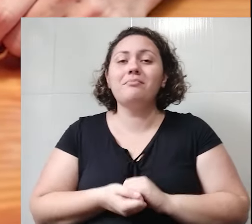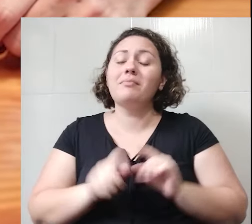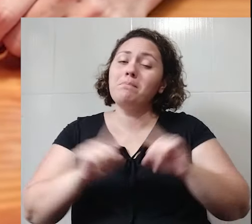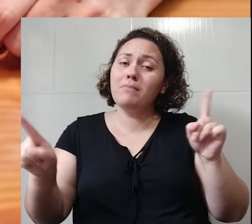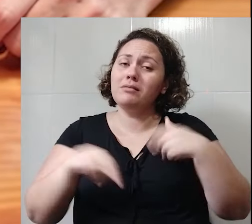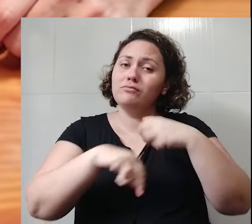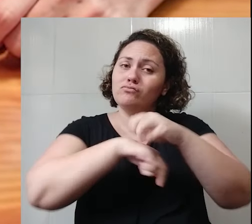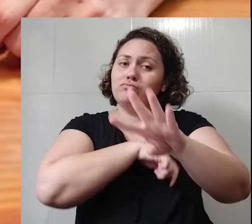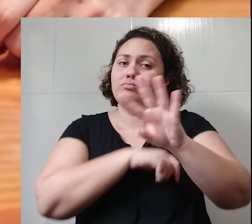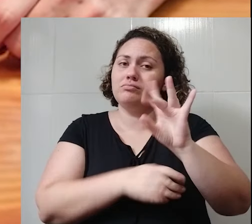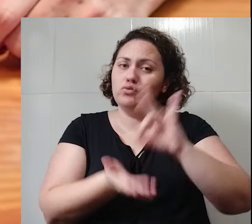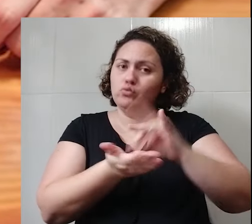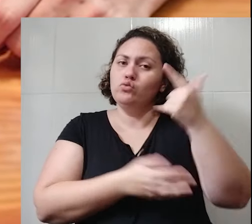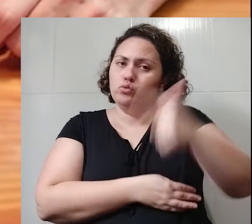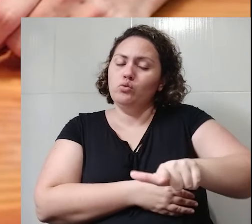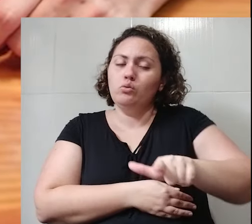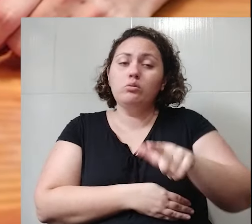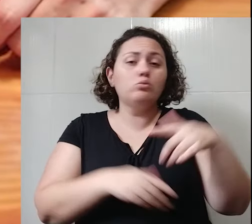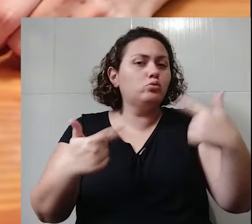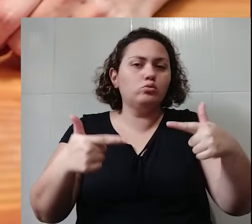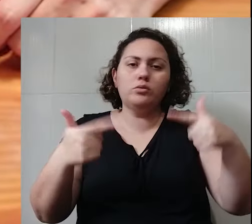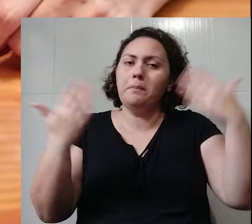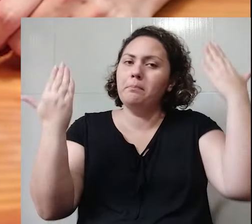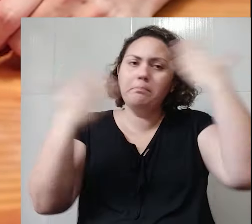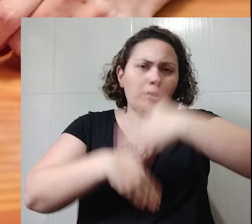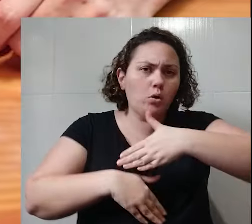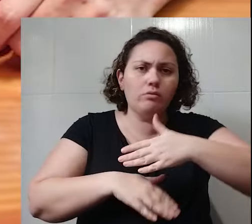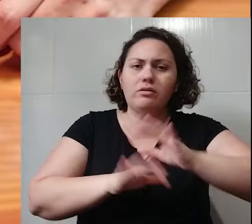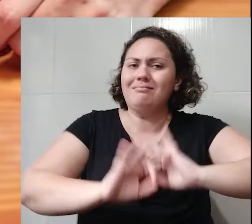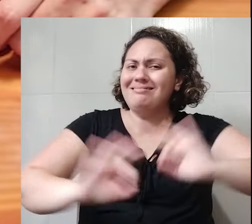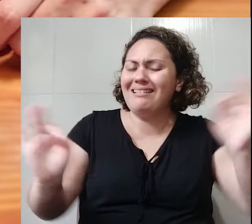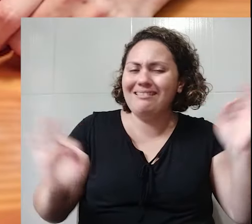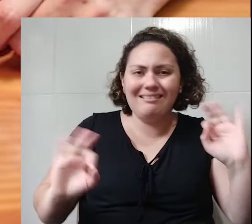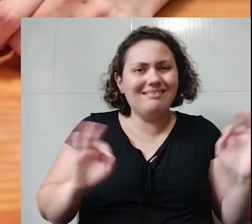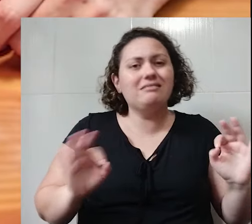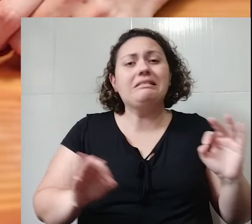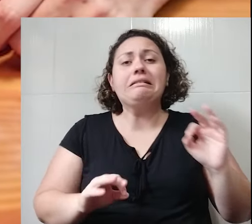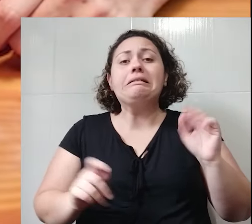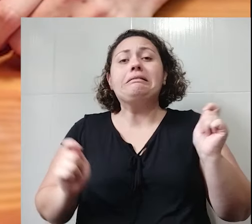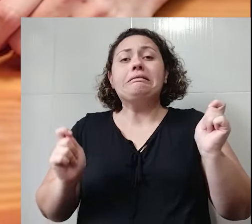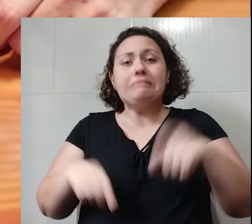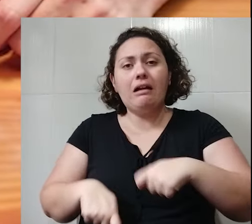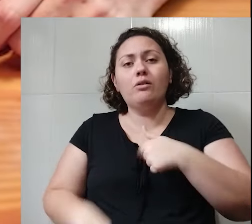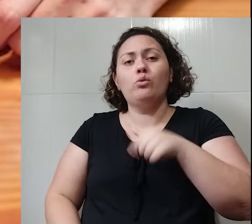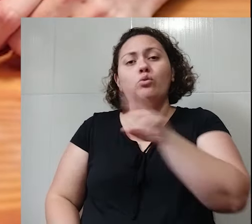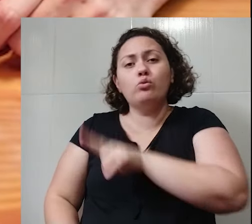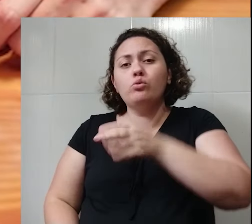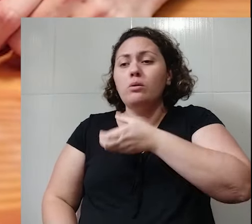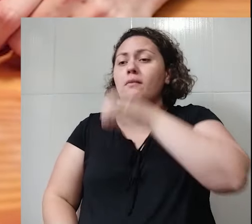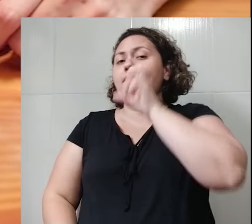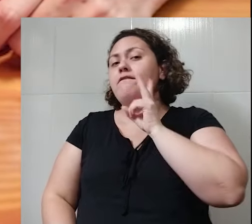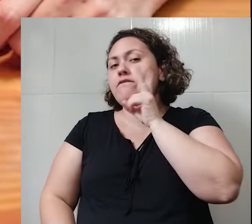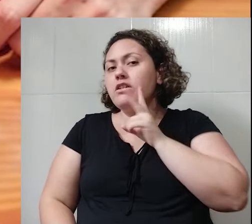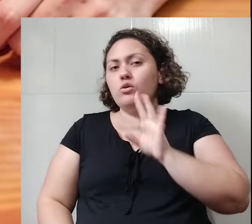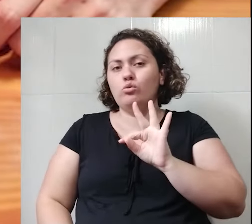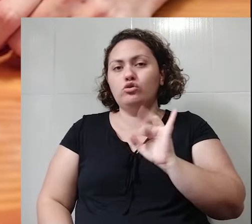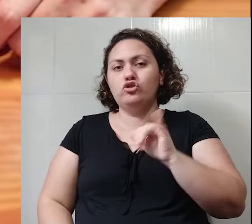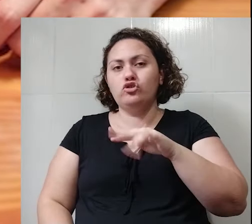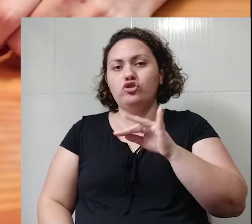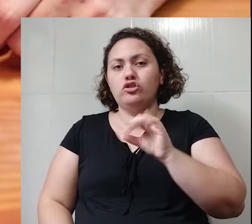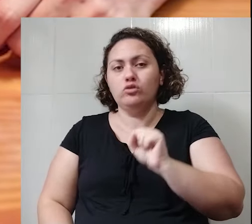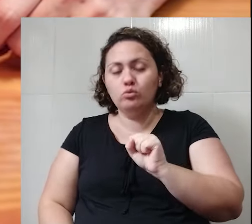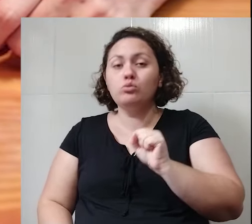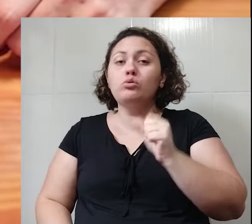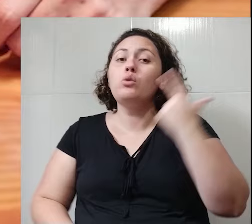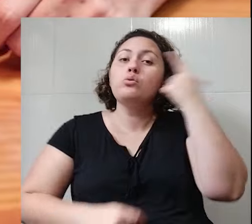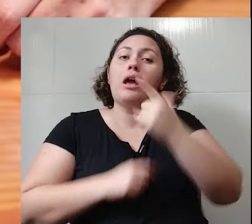Então, frisando bem, não se tem nenhuma comprovação, né, do efeito do consumo de vinhos, principalmente vinhos tintos,